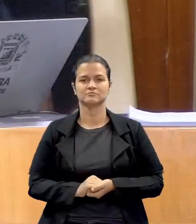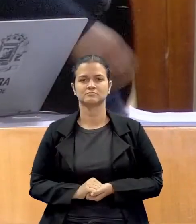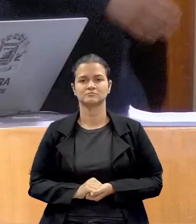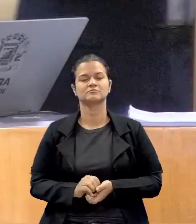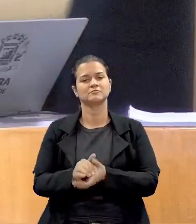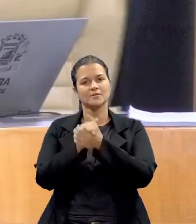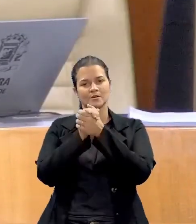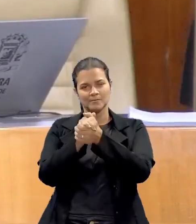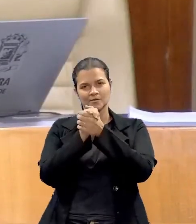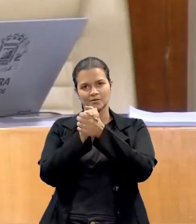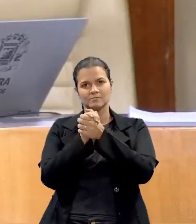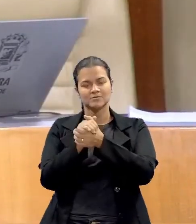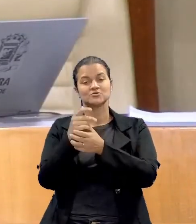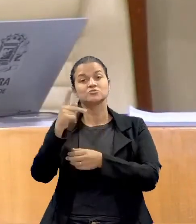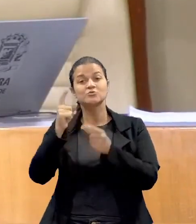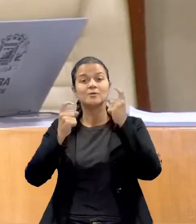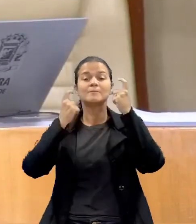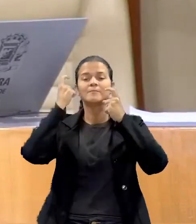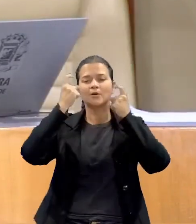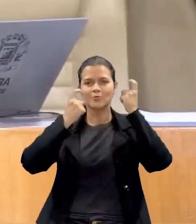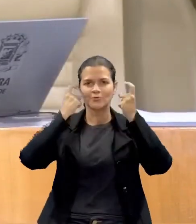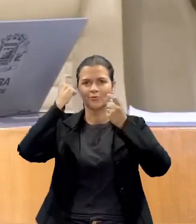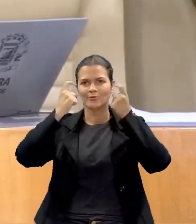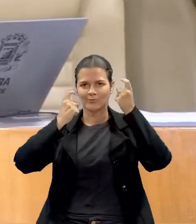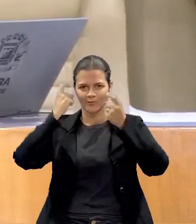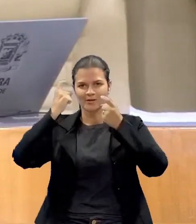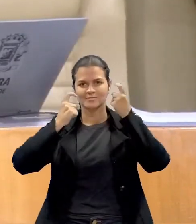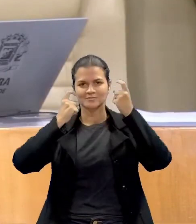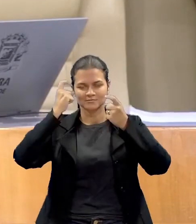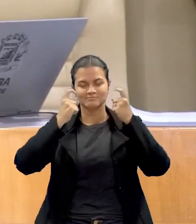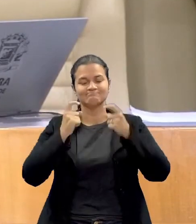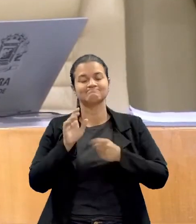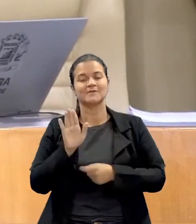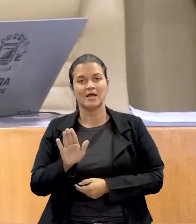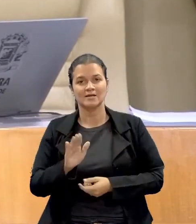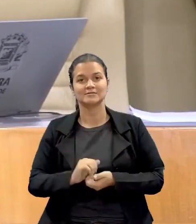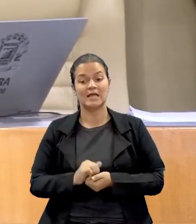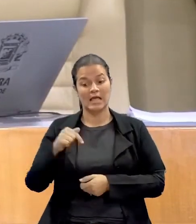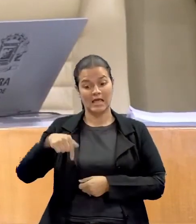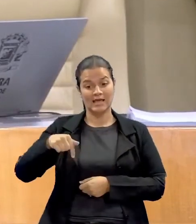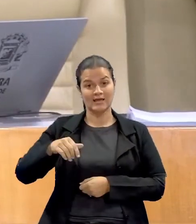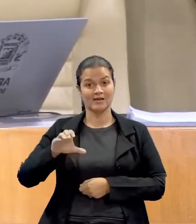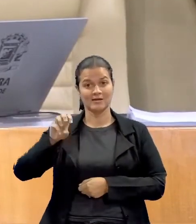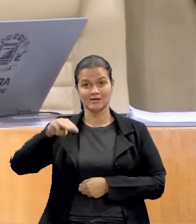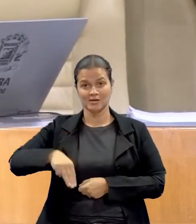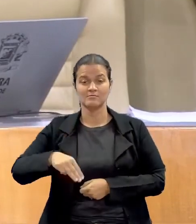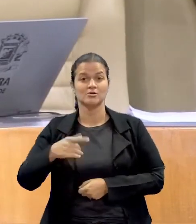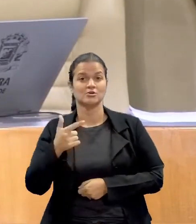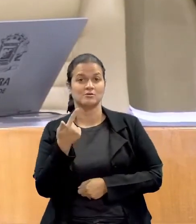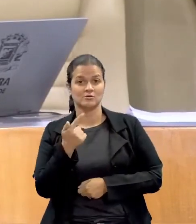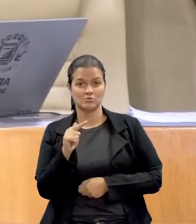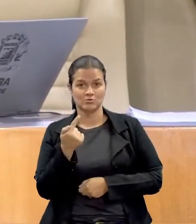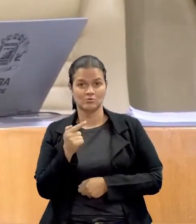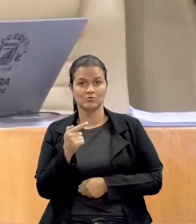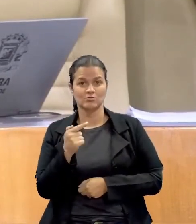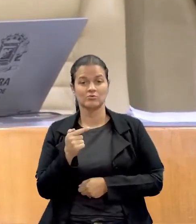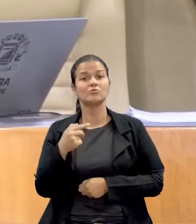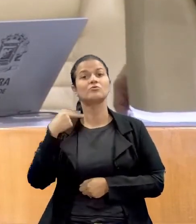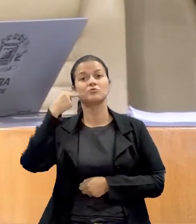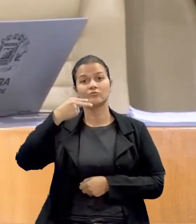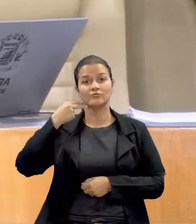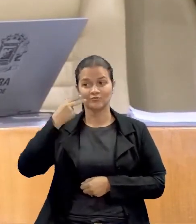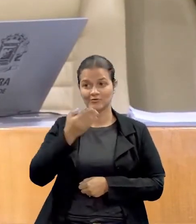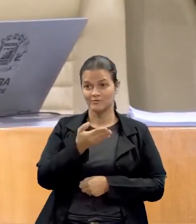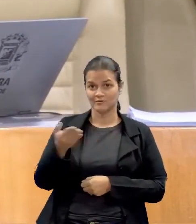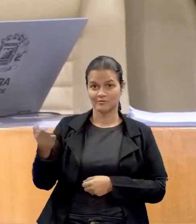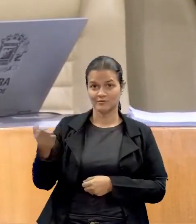parabenizo a preocupação de Vossa Excelência, mas aqui na Câmara Municipal de Goiânia, os vereadores, em nome